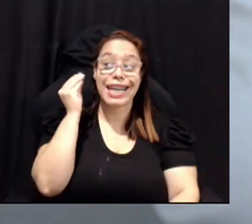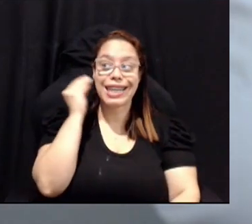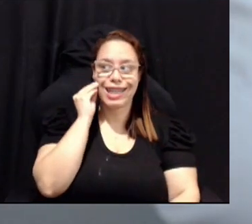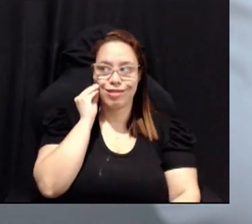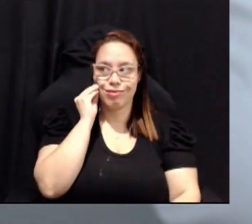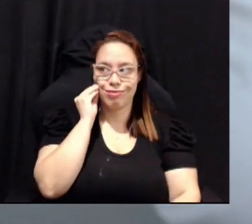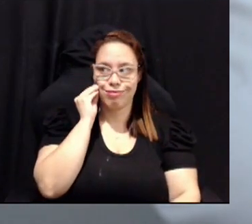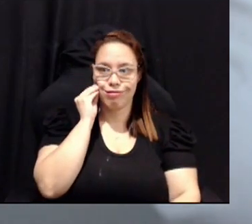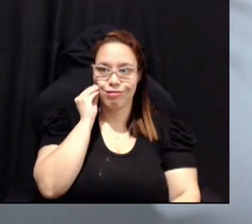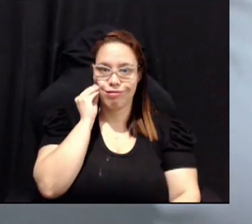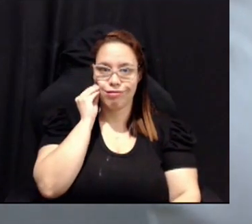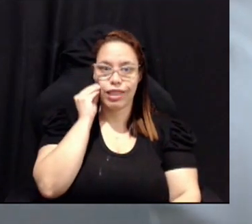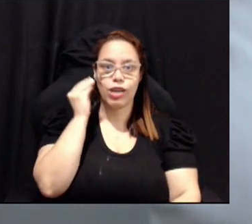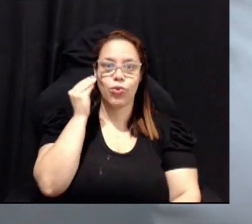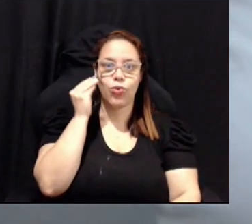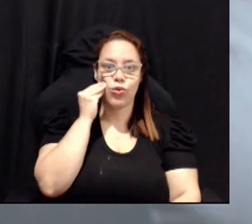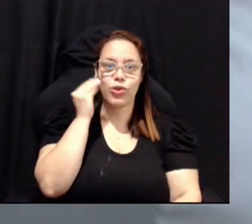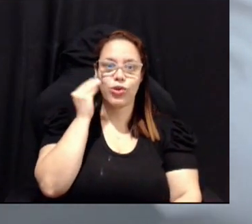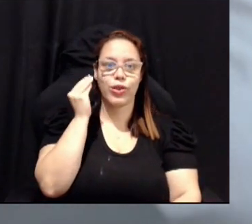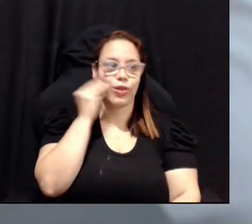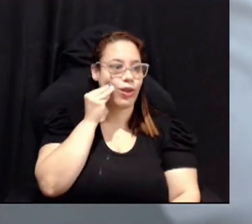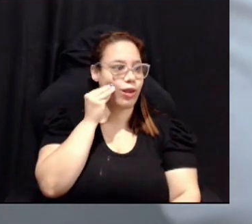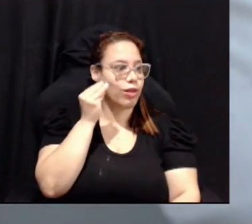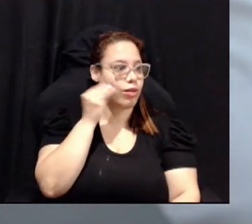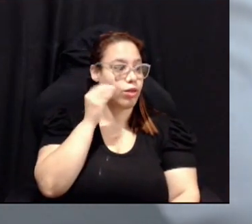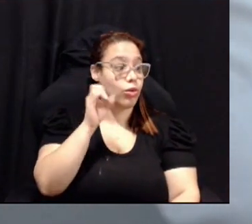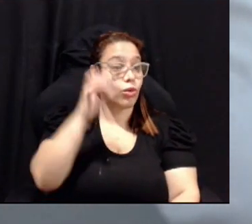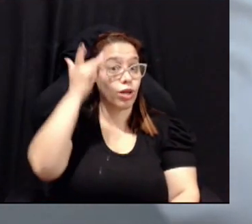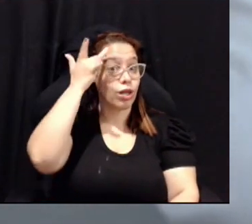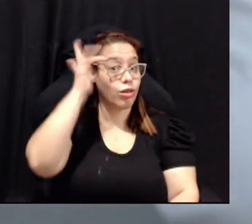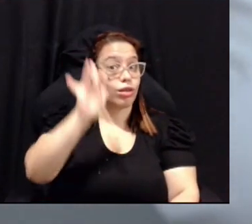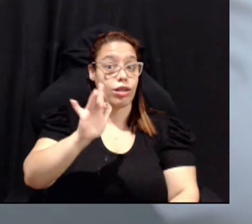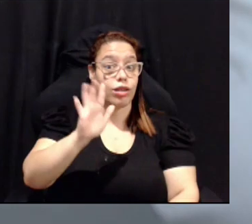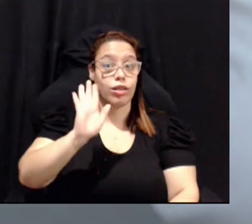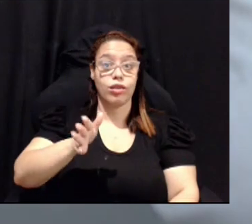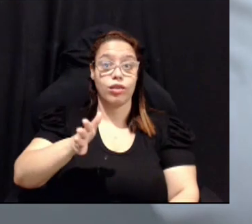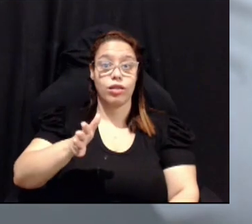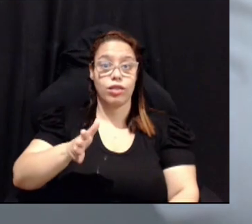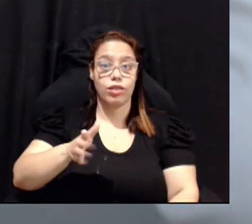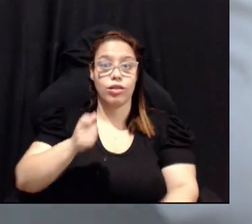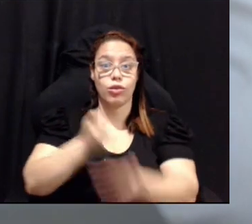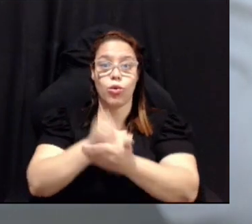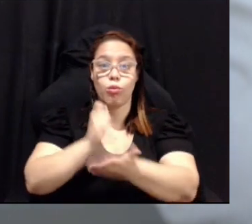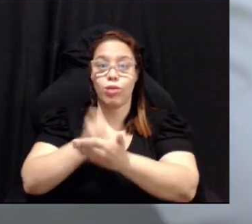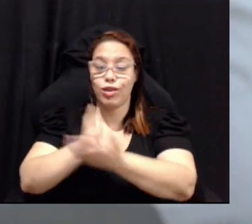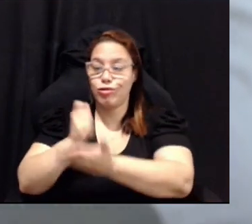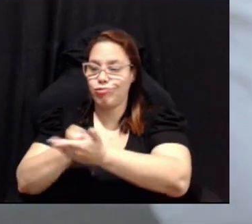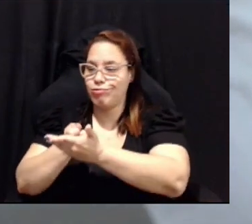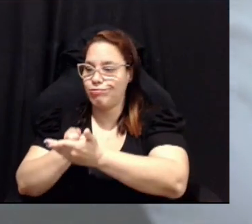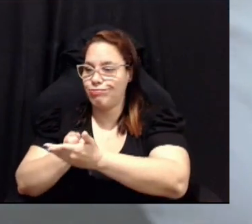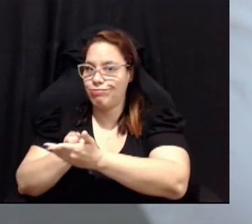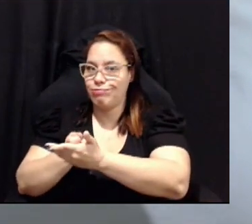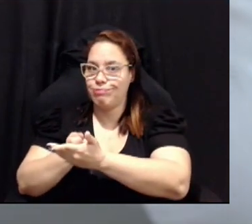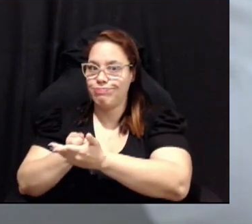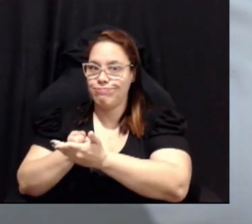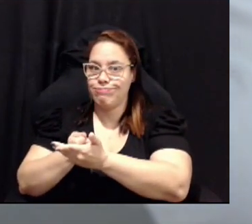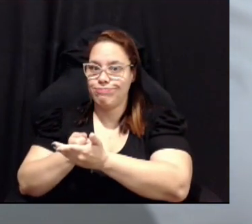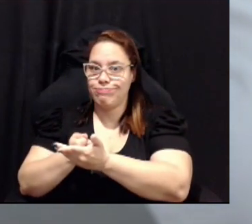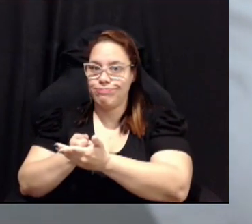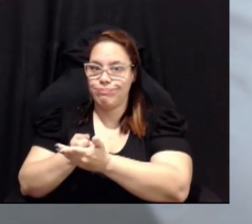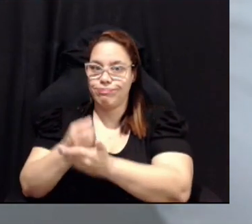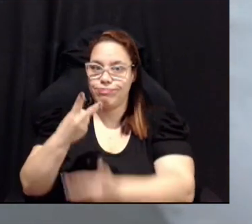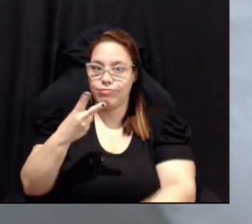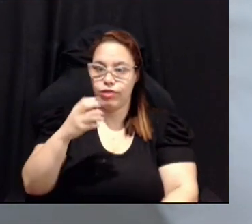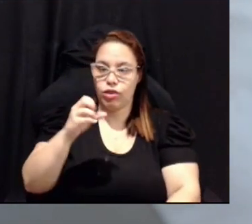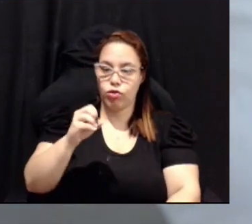ficou testando ali, só que ele não sabia que ele já estava comprando. E ele comprou 20 mil reais